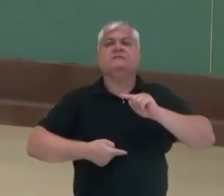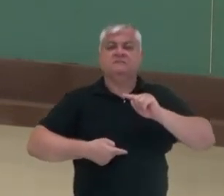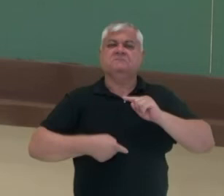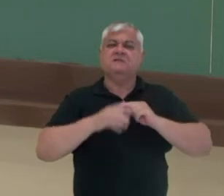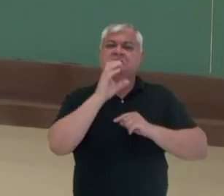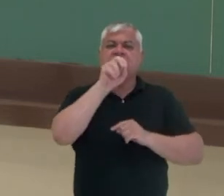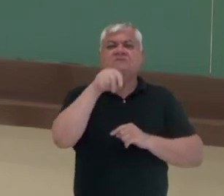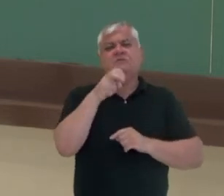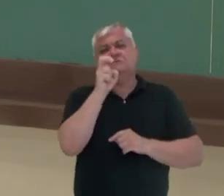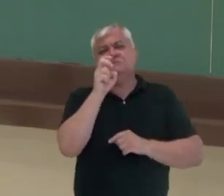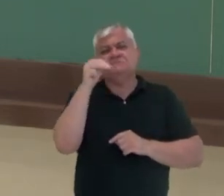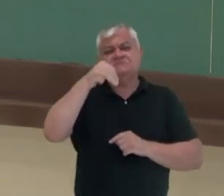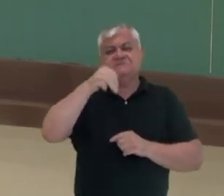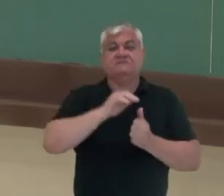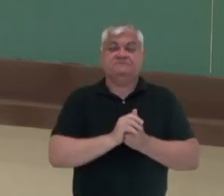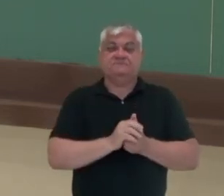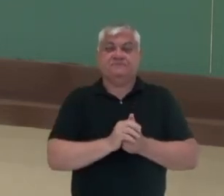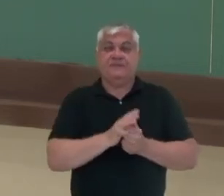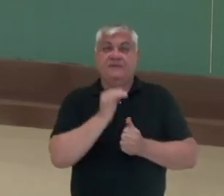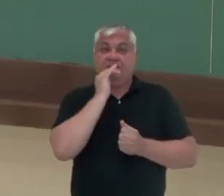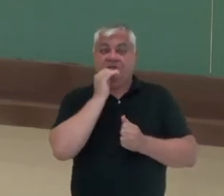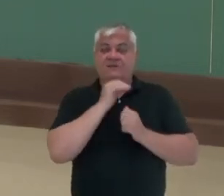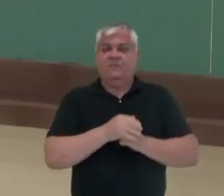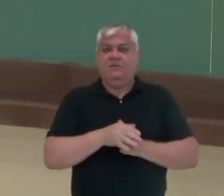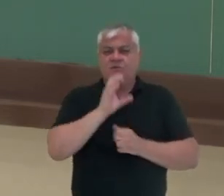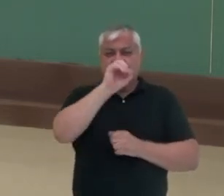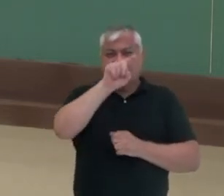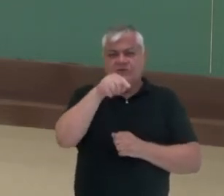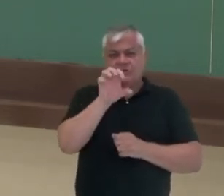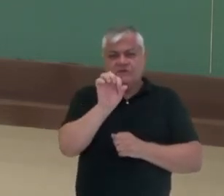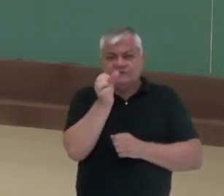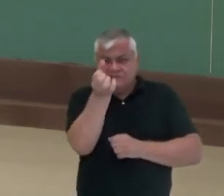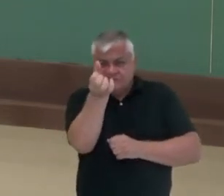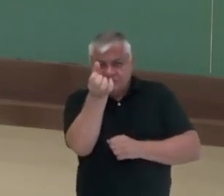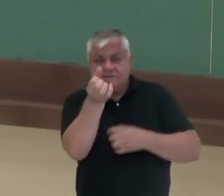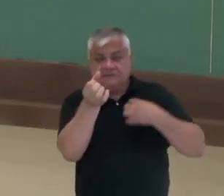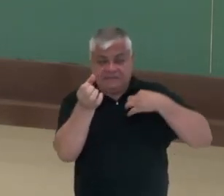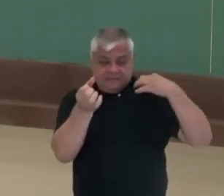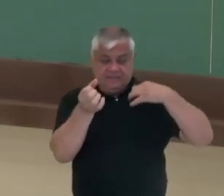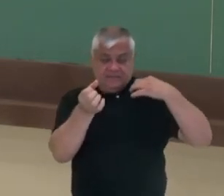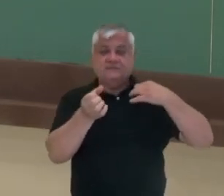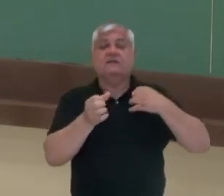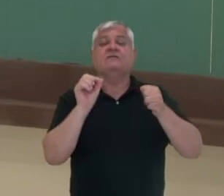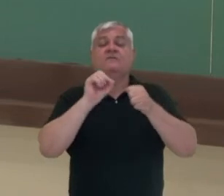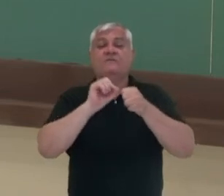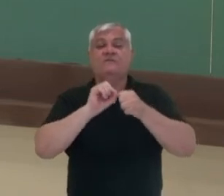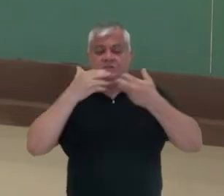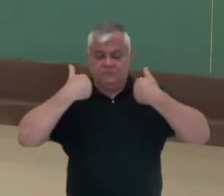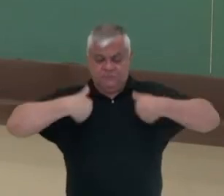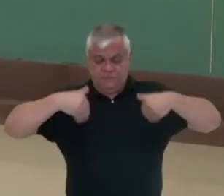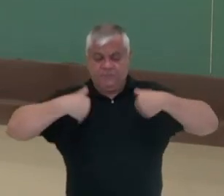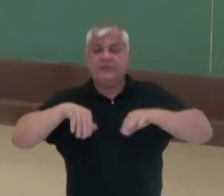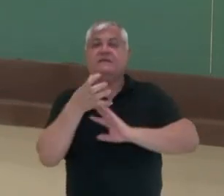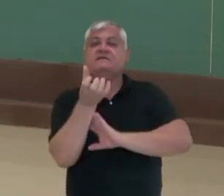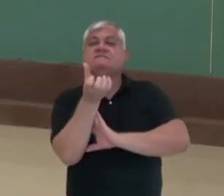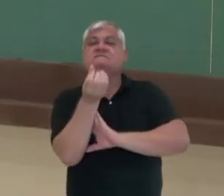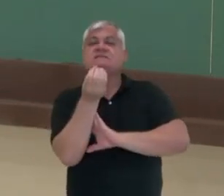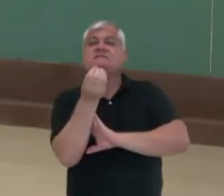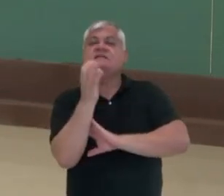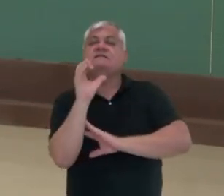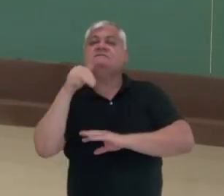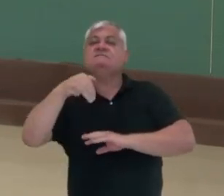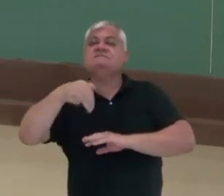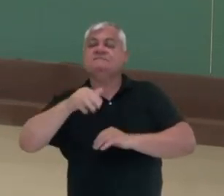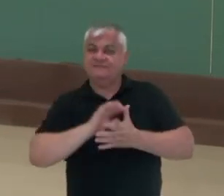0,5 metros. Para 0,96, eu vou conseguir fazer uma camiseta com 60 centímetros de